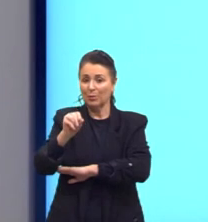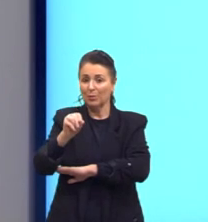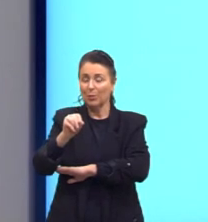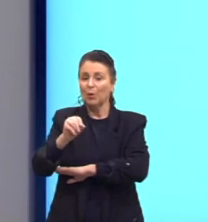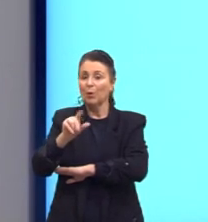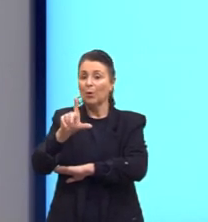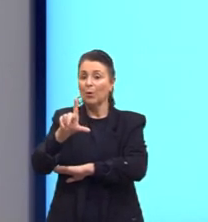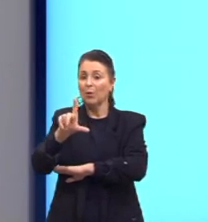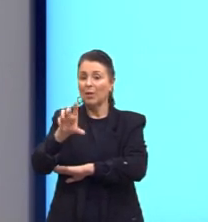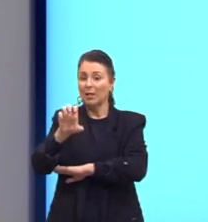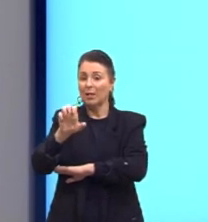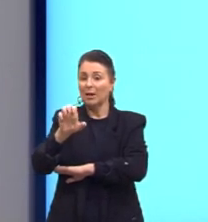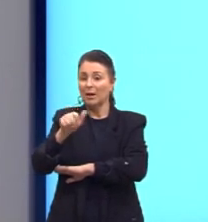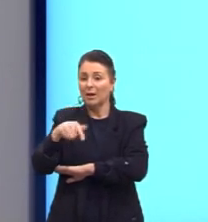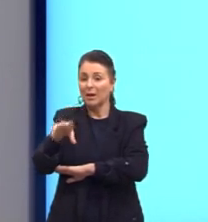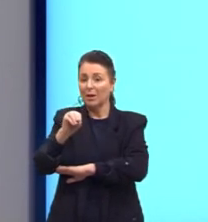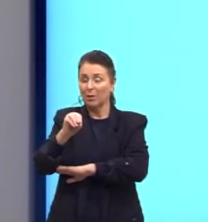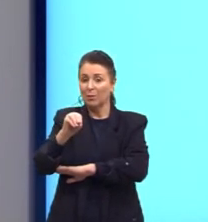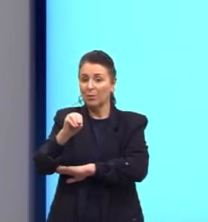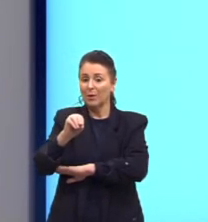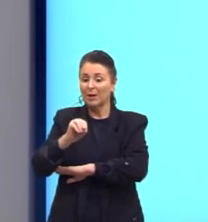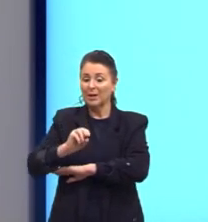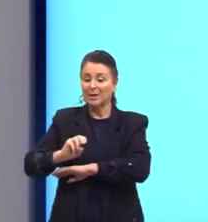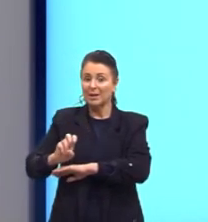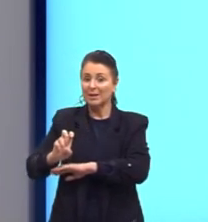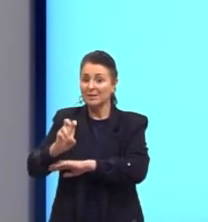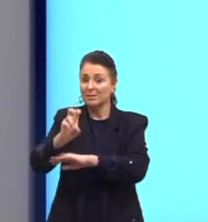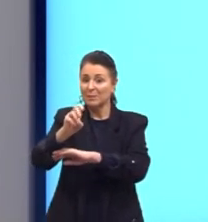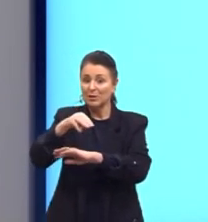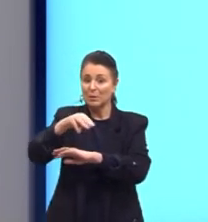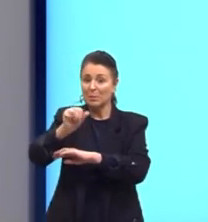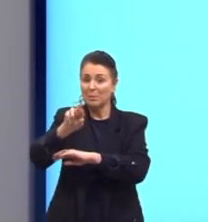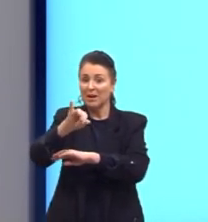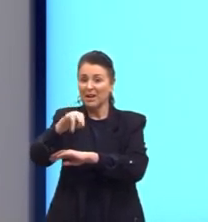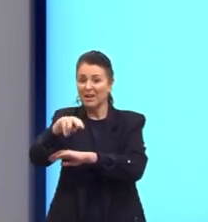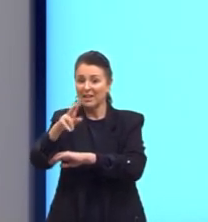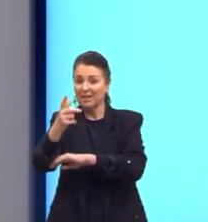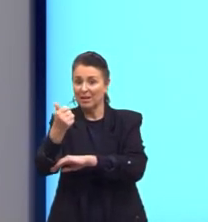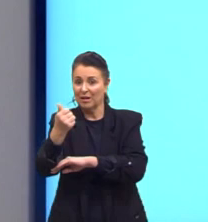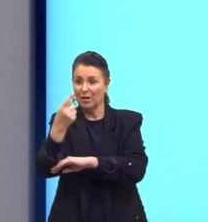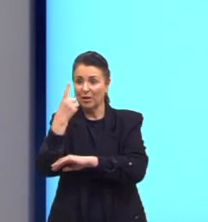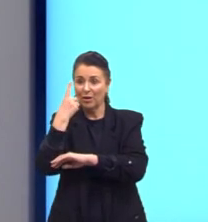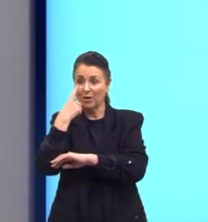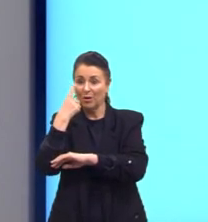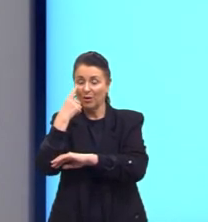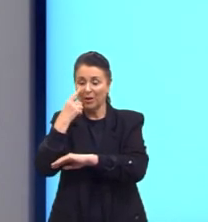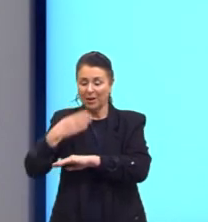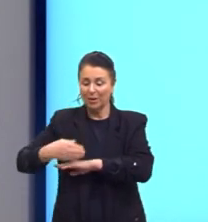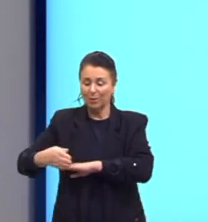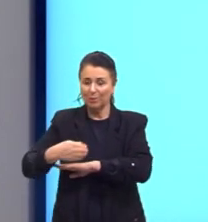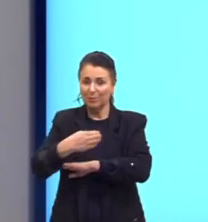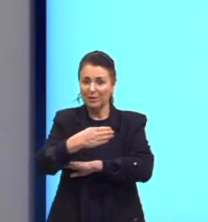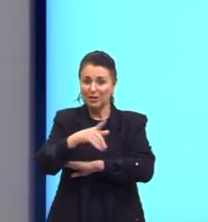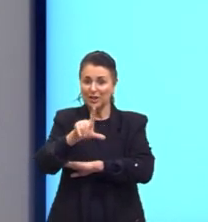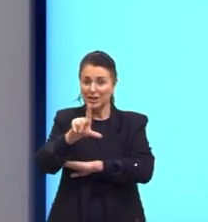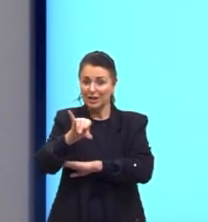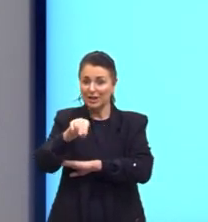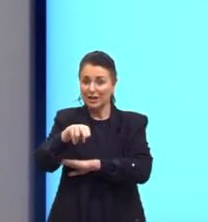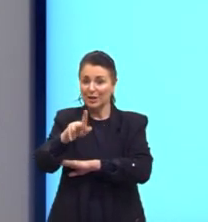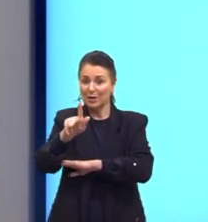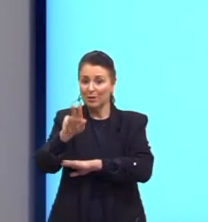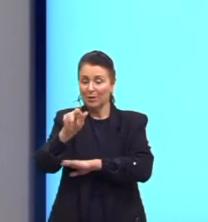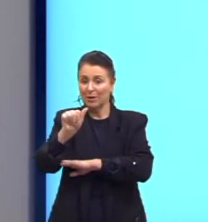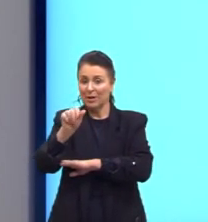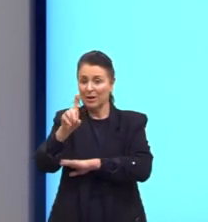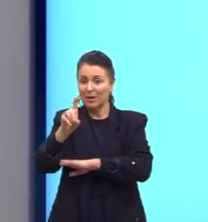e uma serpente Marinha Olha que legal o povo mimetizando aqui ó o peixe linguado o povo